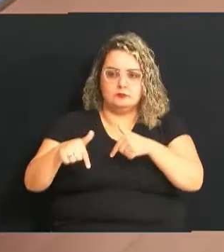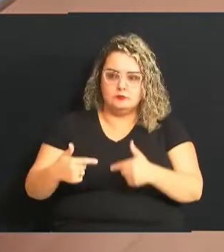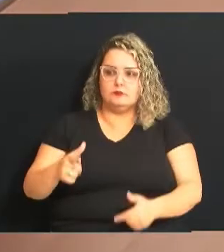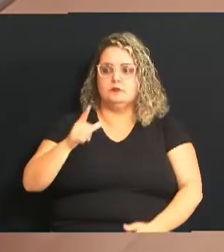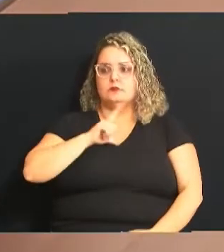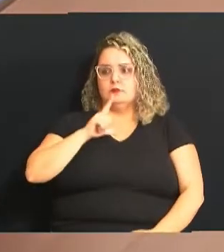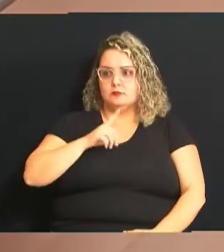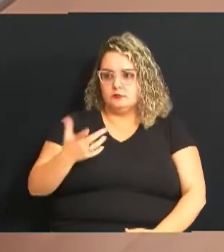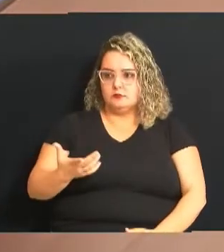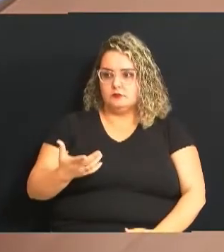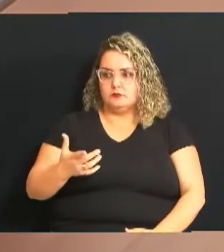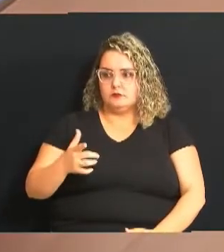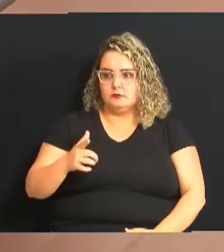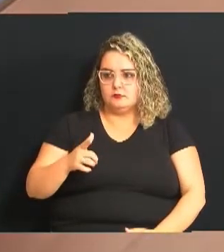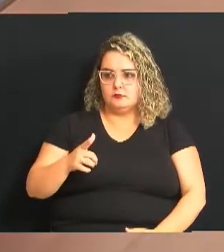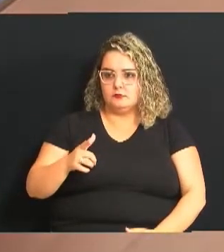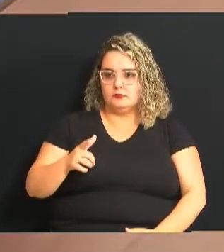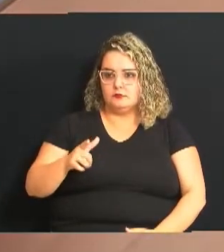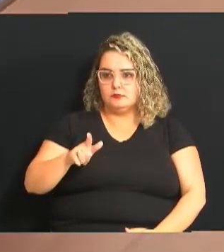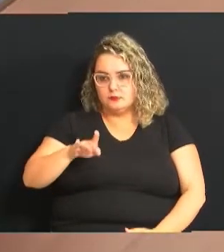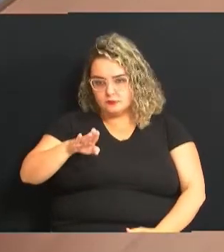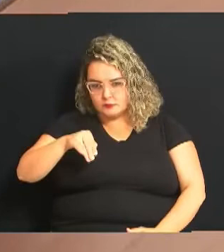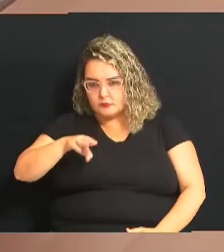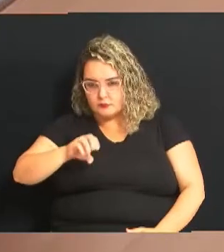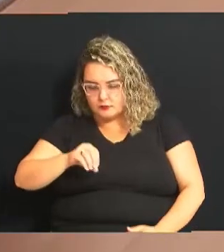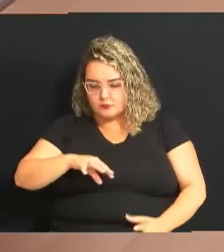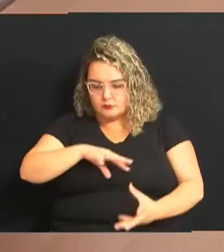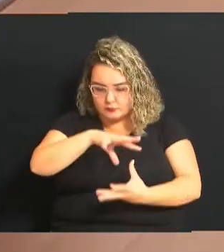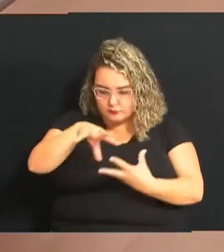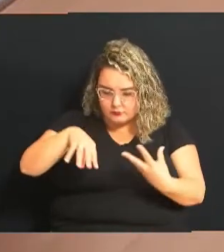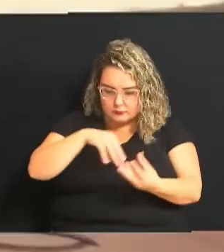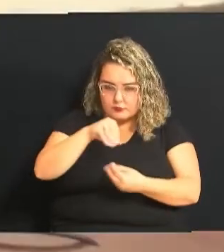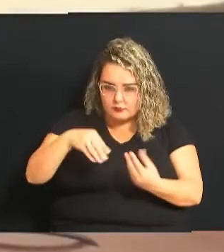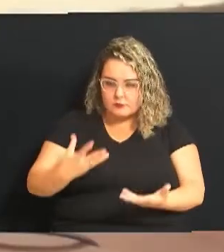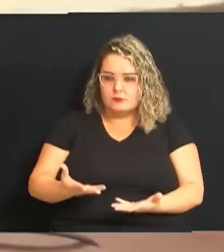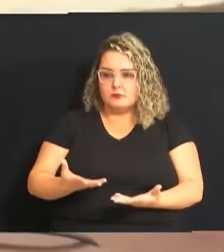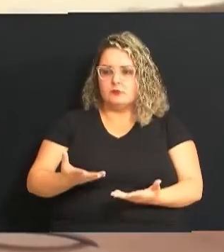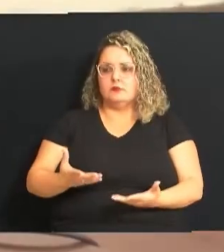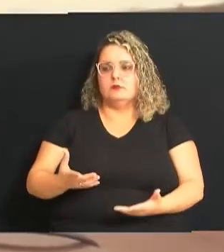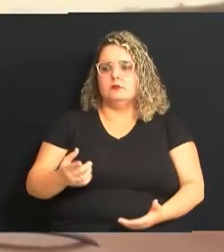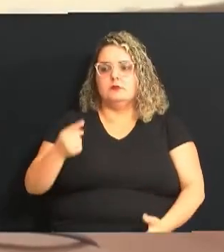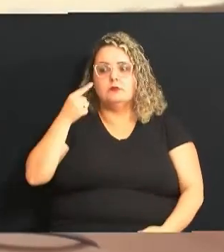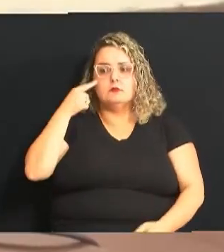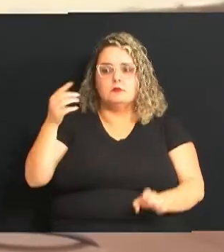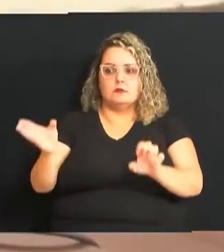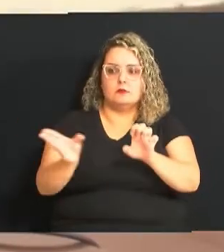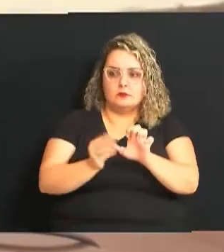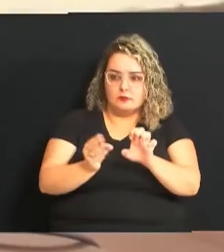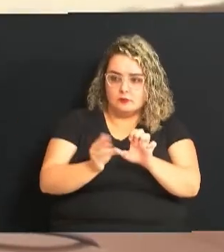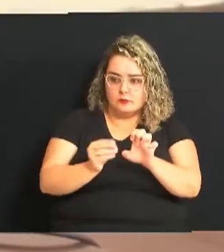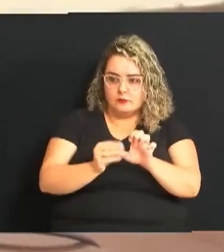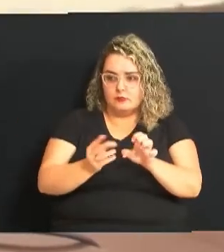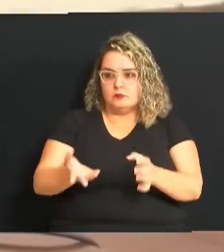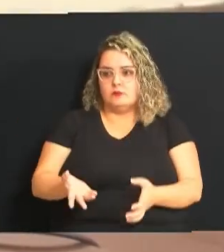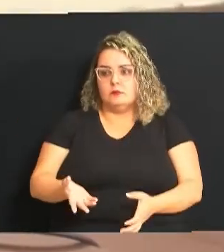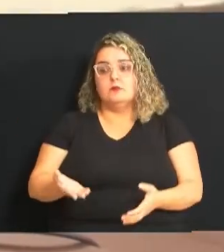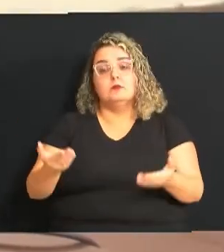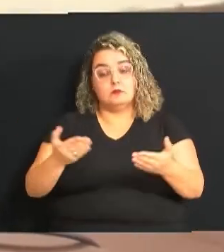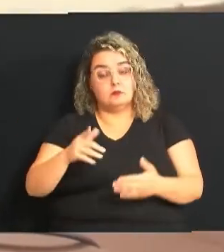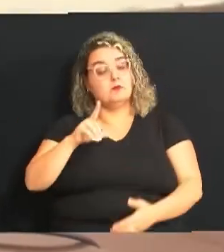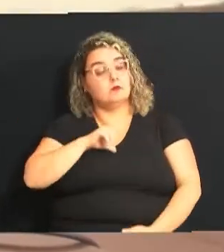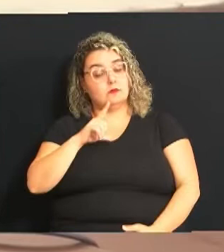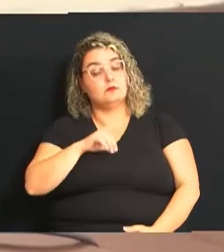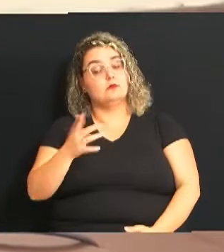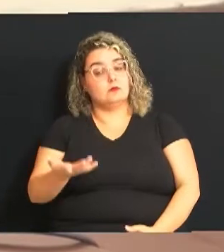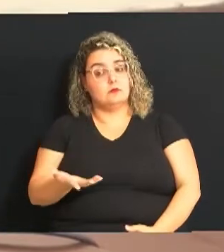aquele limbo lá no meio, a gente também tem que pensar, a gente tem, por exemplo, o EJA, Educação de Jovens e Adultos, hoje, né?